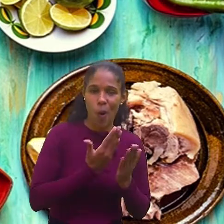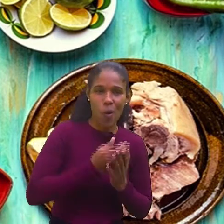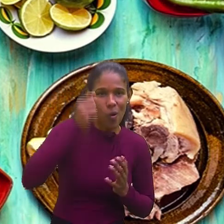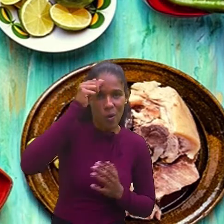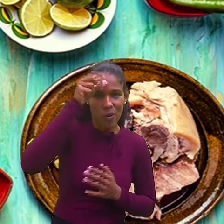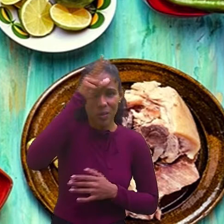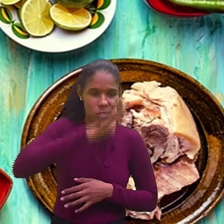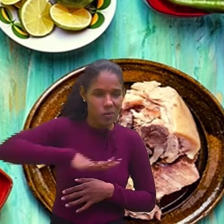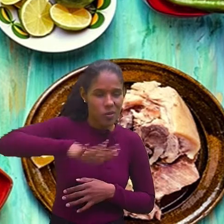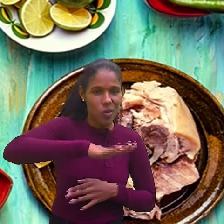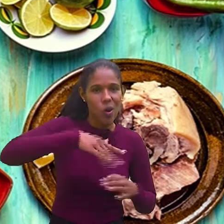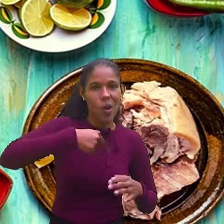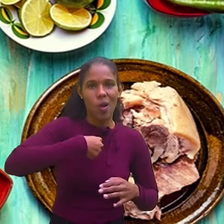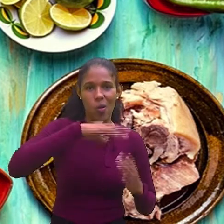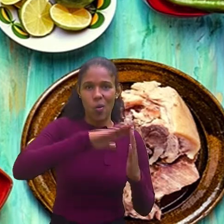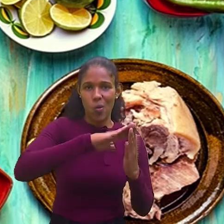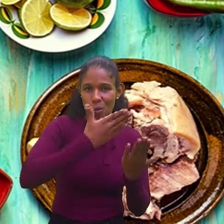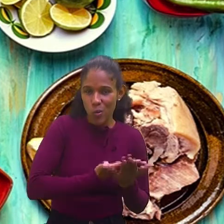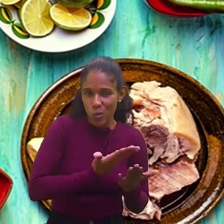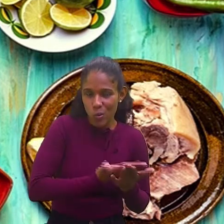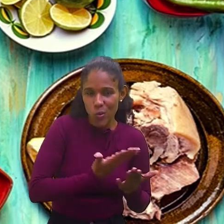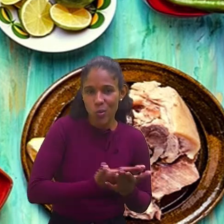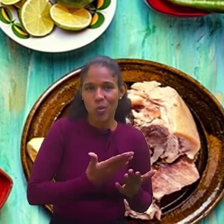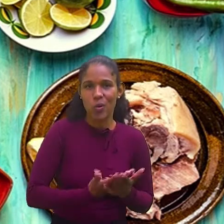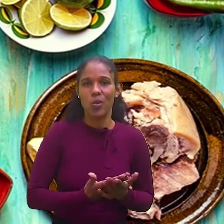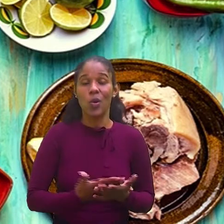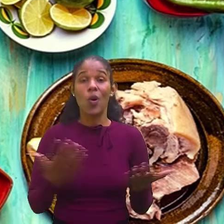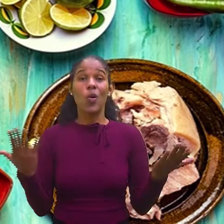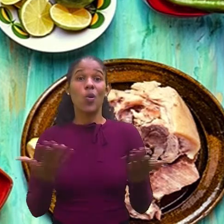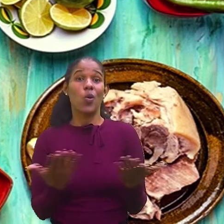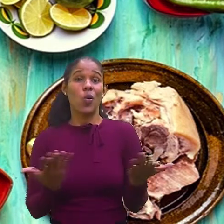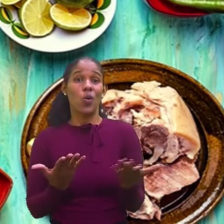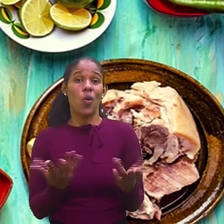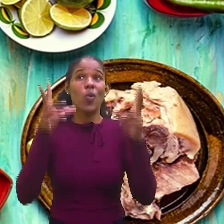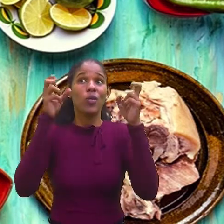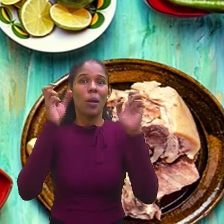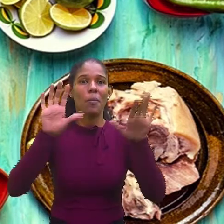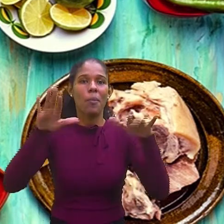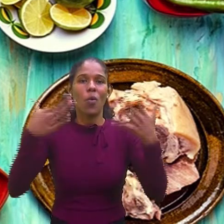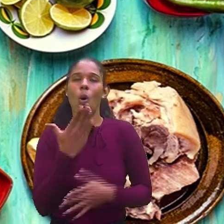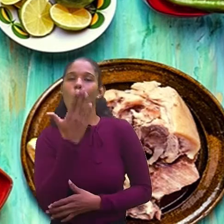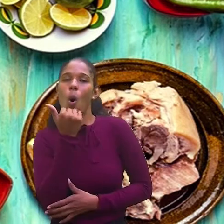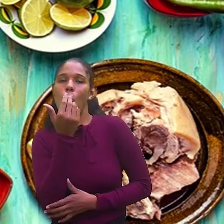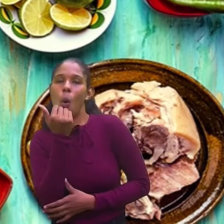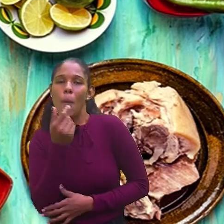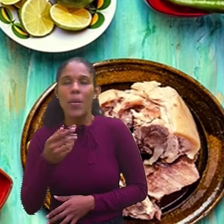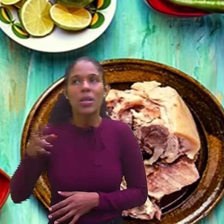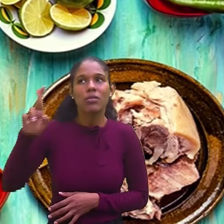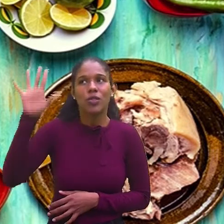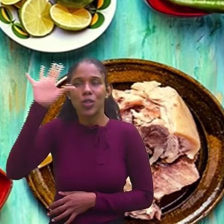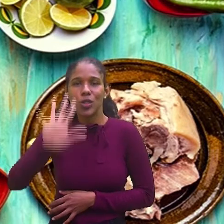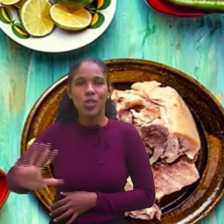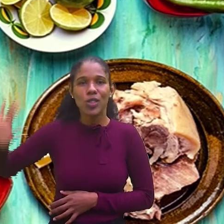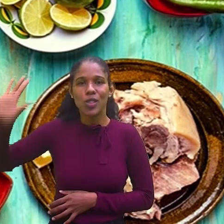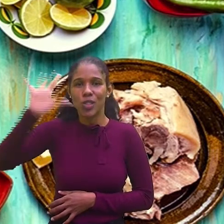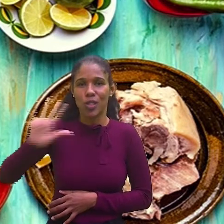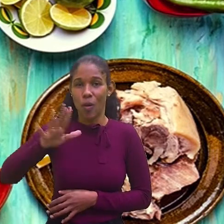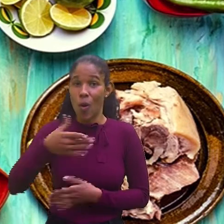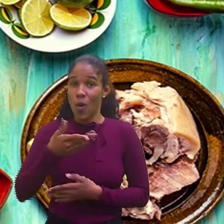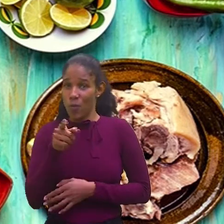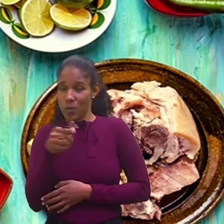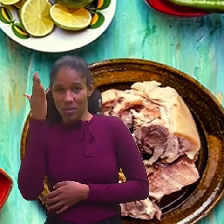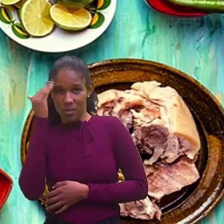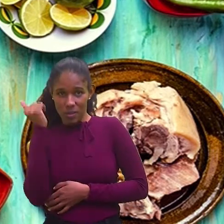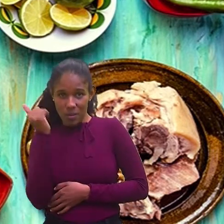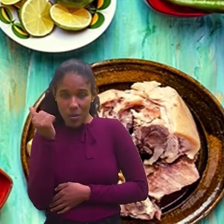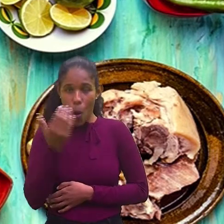falando sobre pratos típicos. E você sabia que a variedade gastronômica do nosso país é um dos retratos da riqueza histórica e cultural do